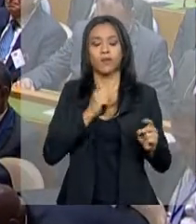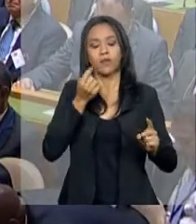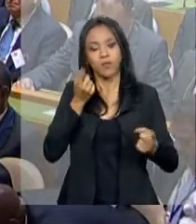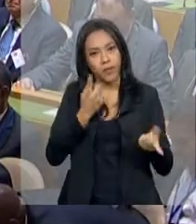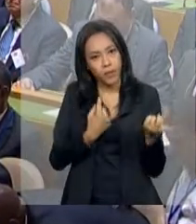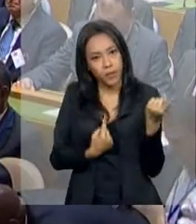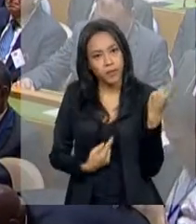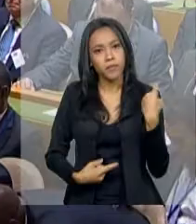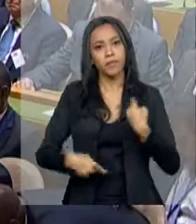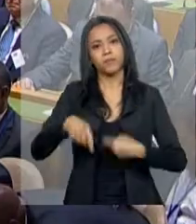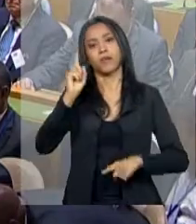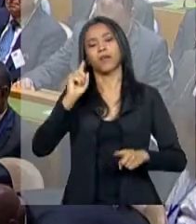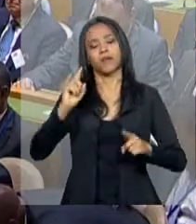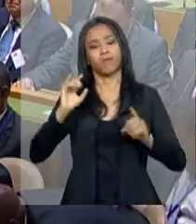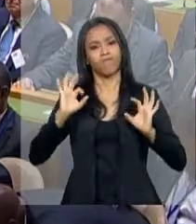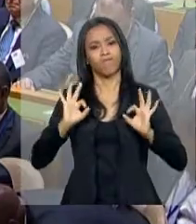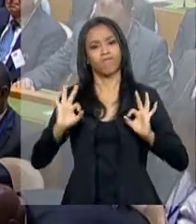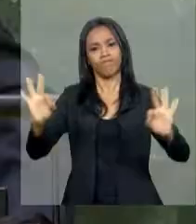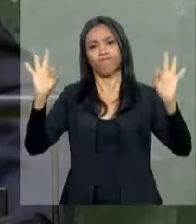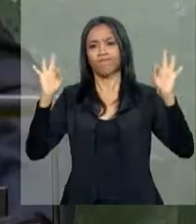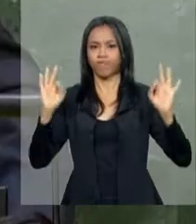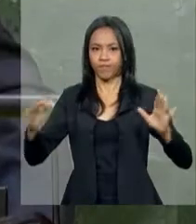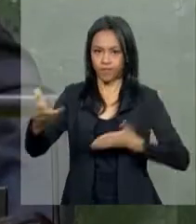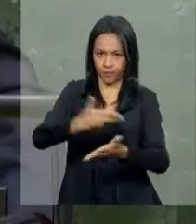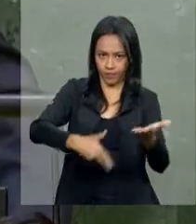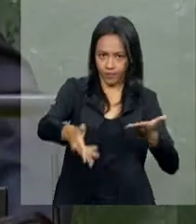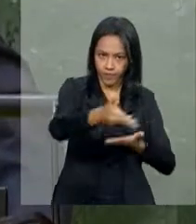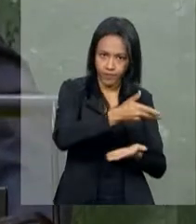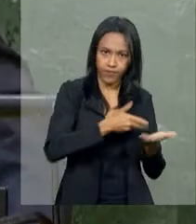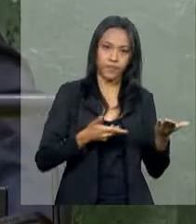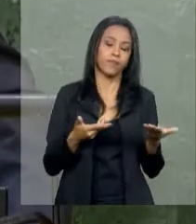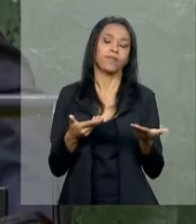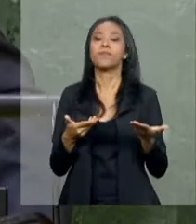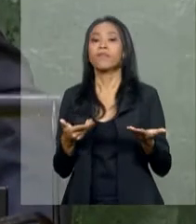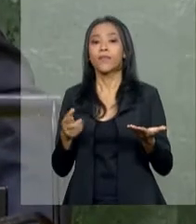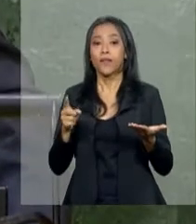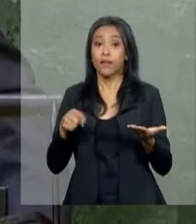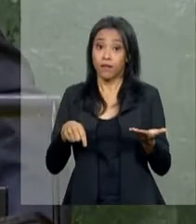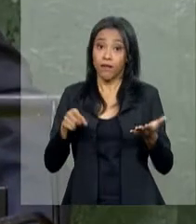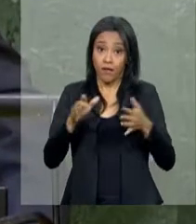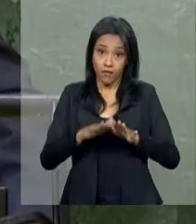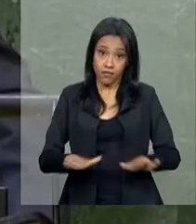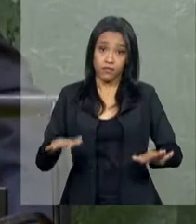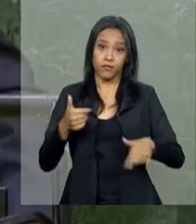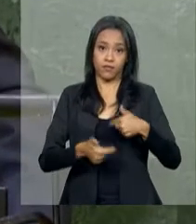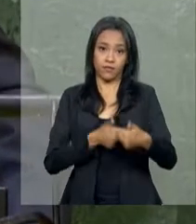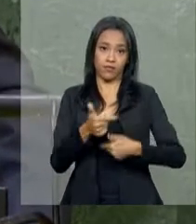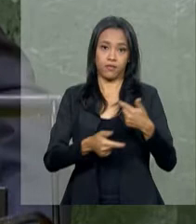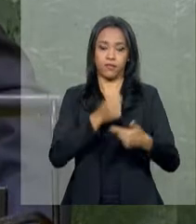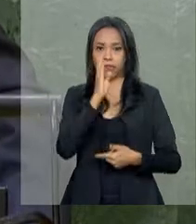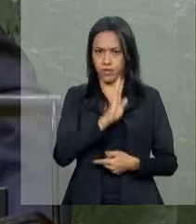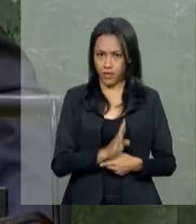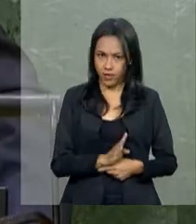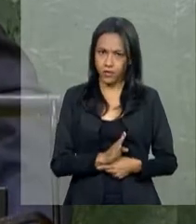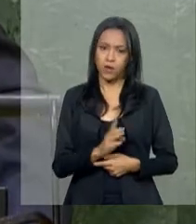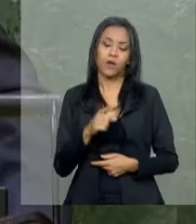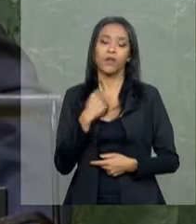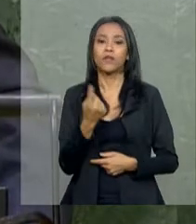prosperidade efetivamente compartilhada. Assim tem atuado o Brasil.